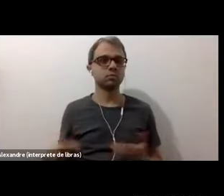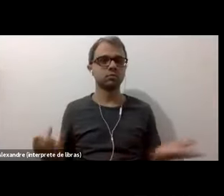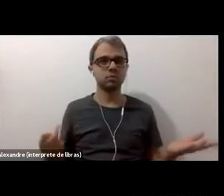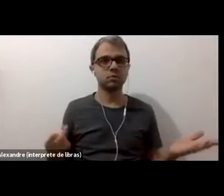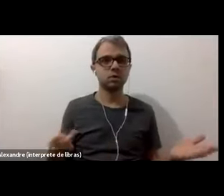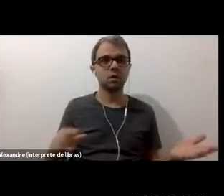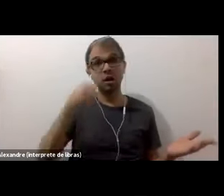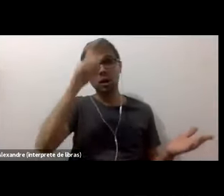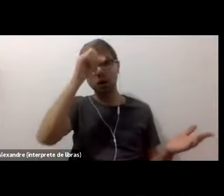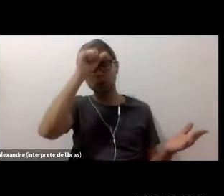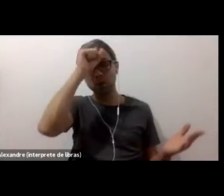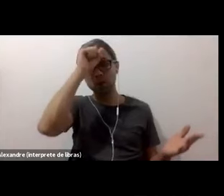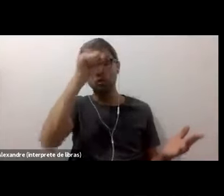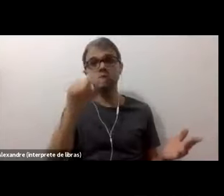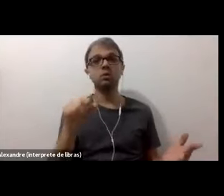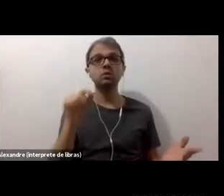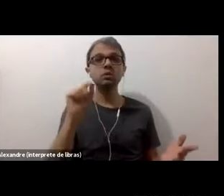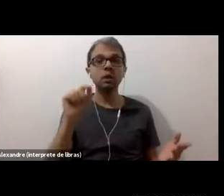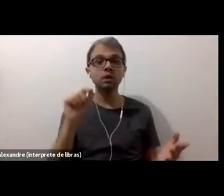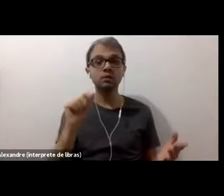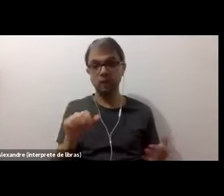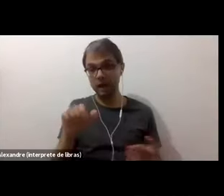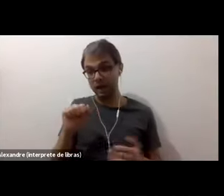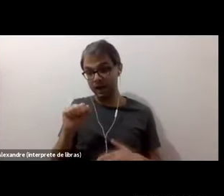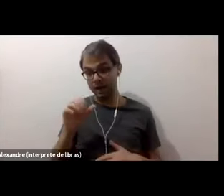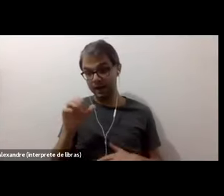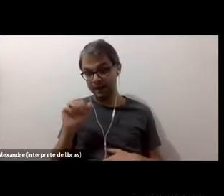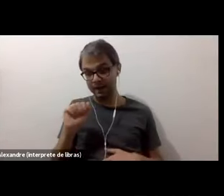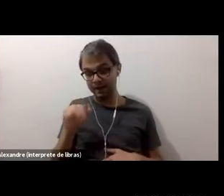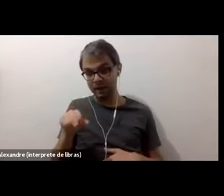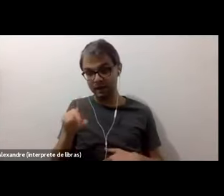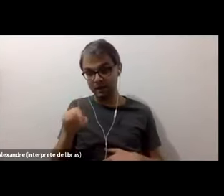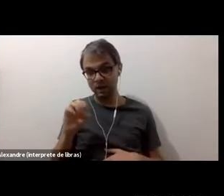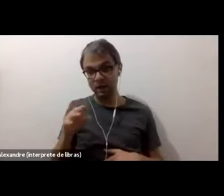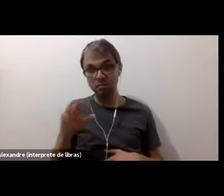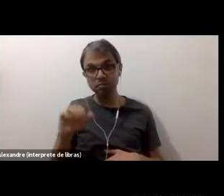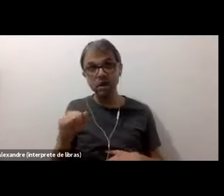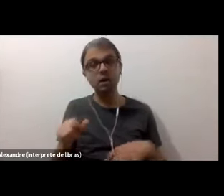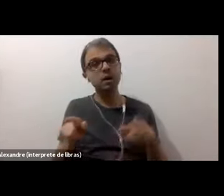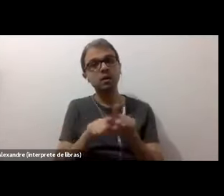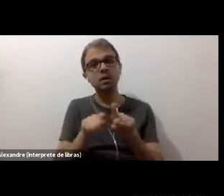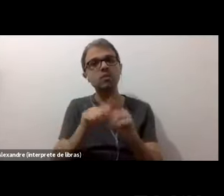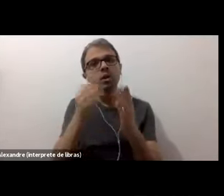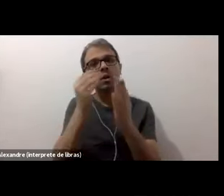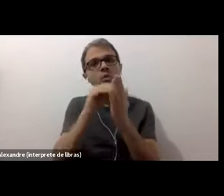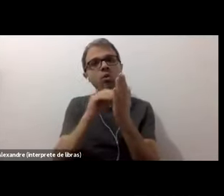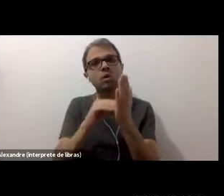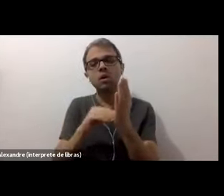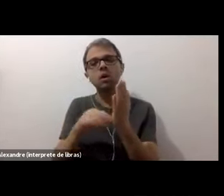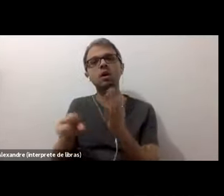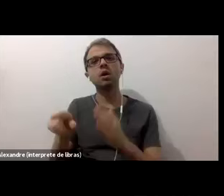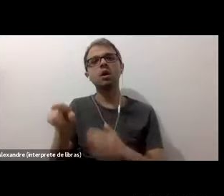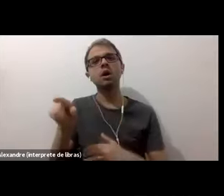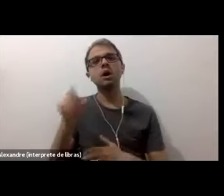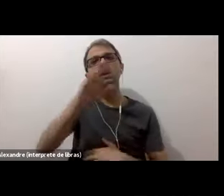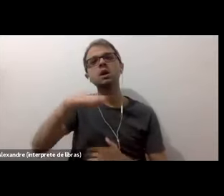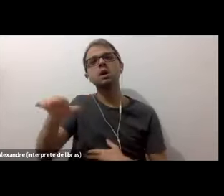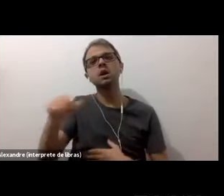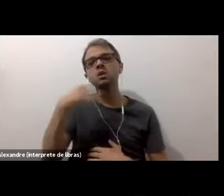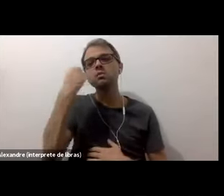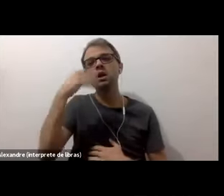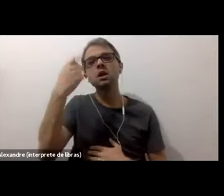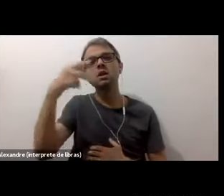acadêmicas, mas os sentimentos. Então, quais são os sentimentos que essas crianças estão trazendo para esse momento, quais são os